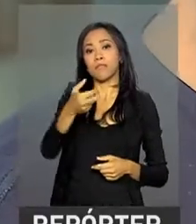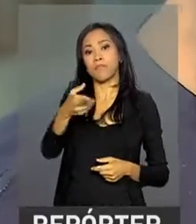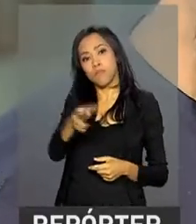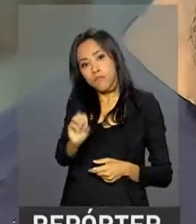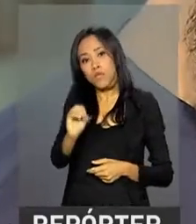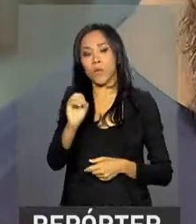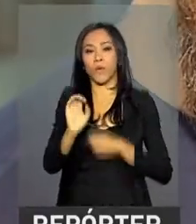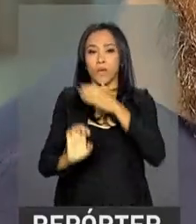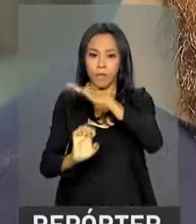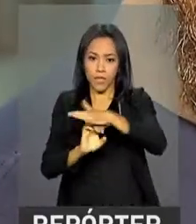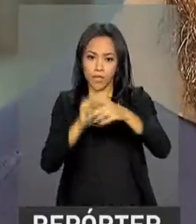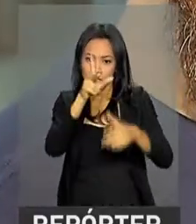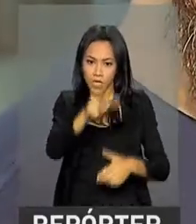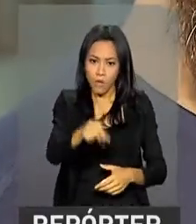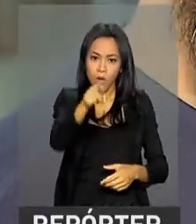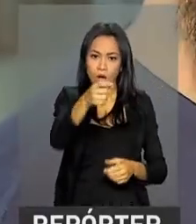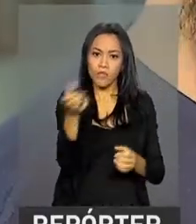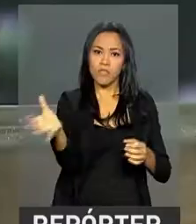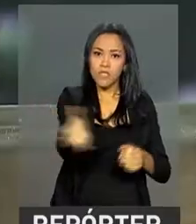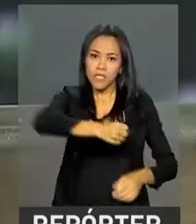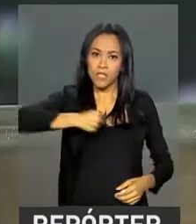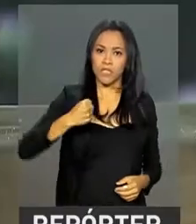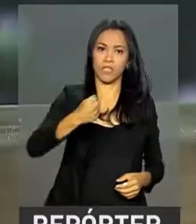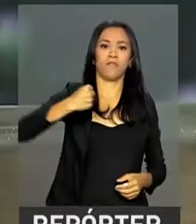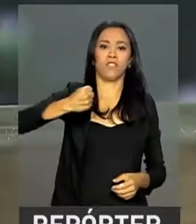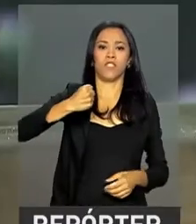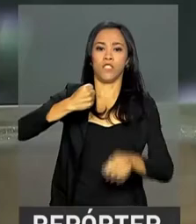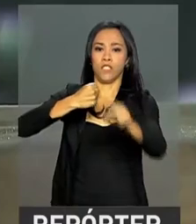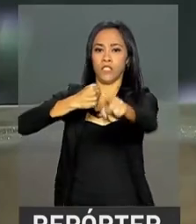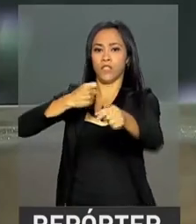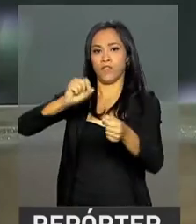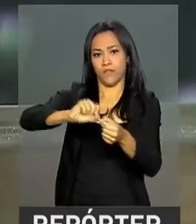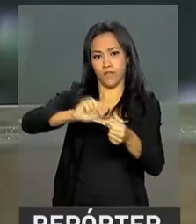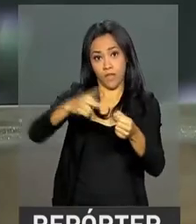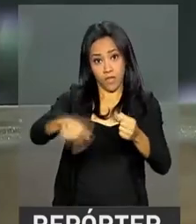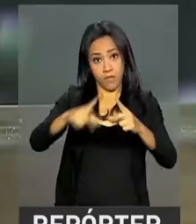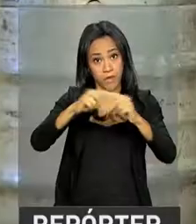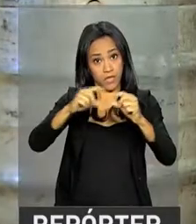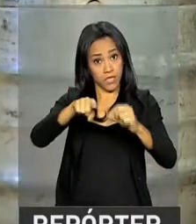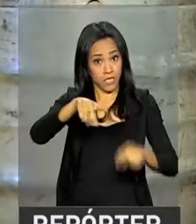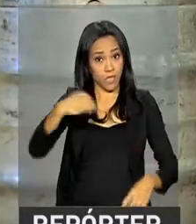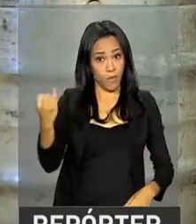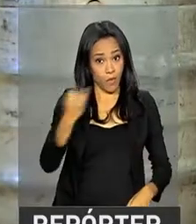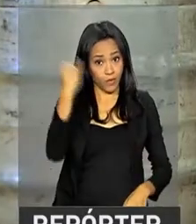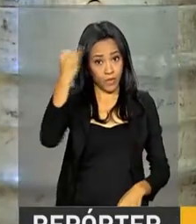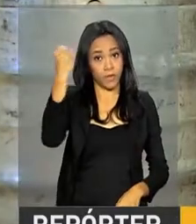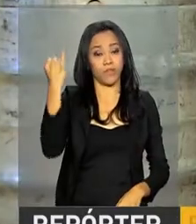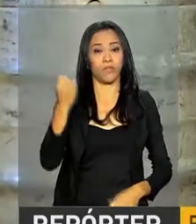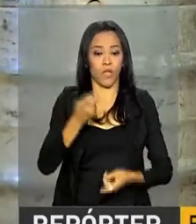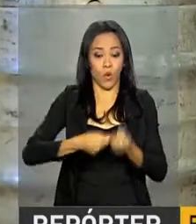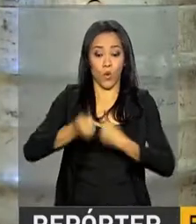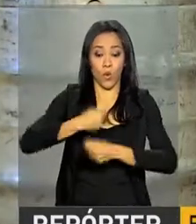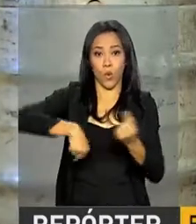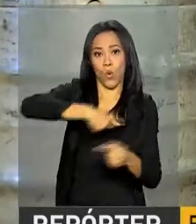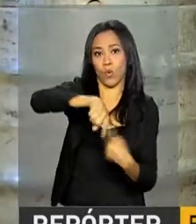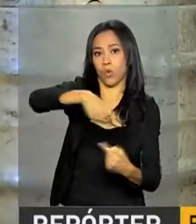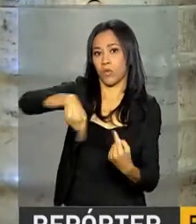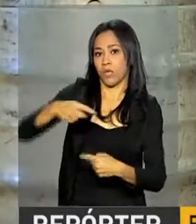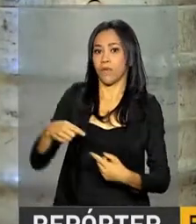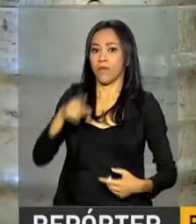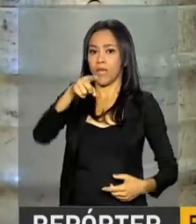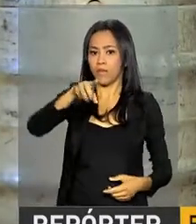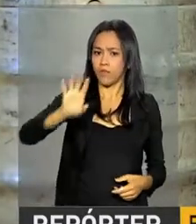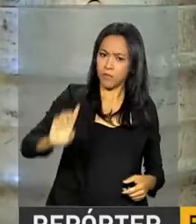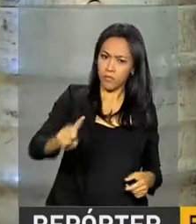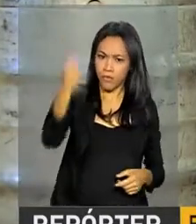cervejaria artesanal criada em brasília tem papel importante na economia a gente foi um dos primeiros dessa febre dos tanques né